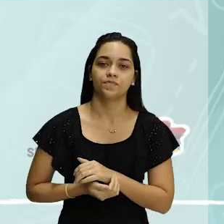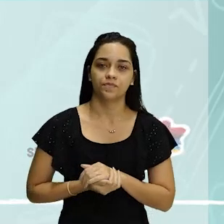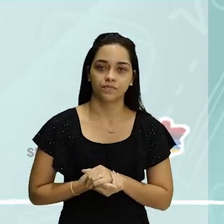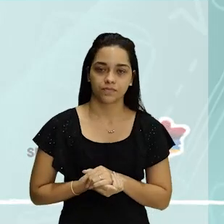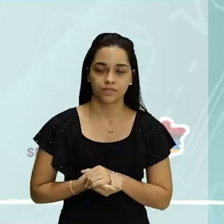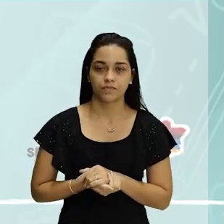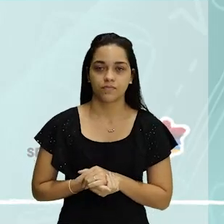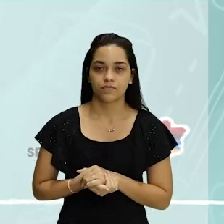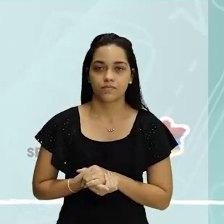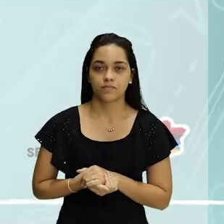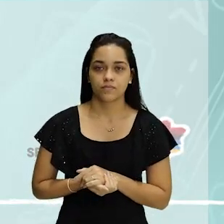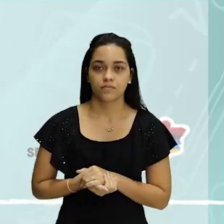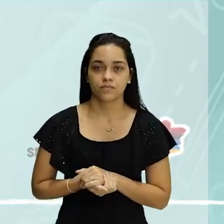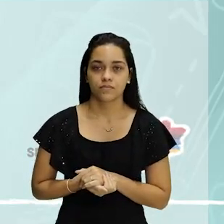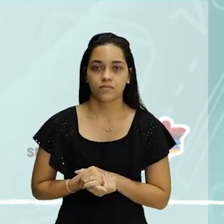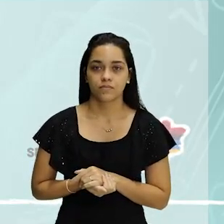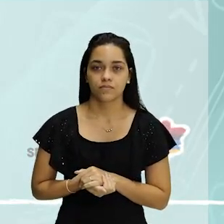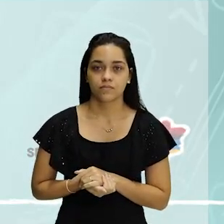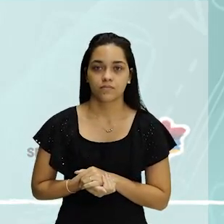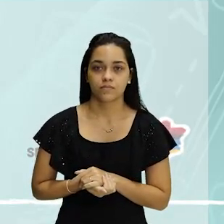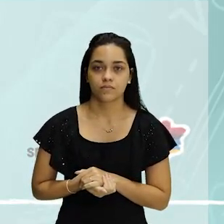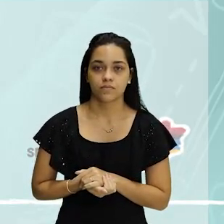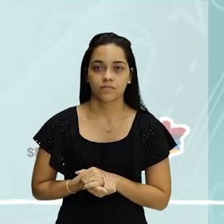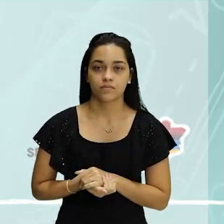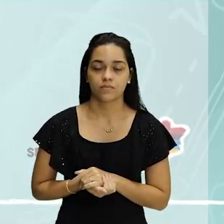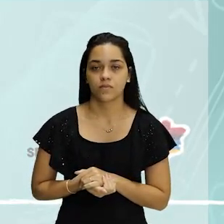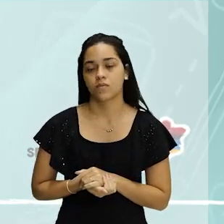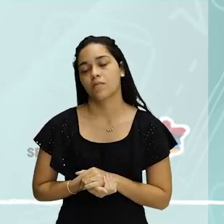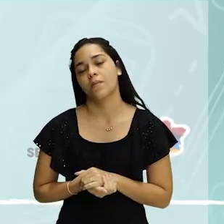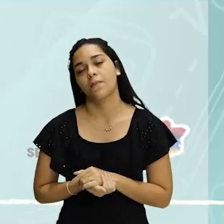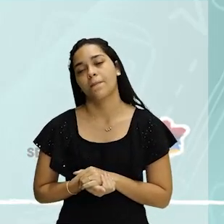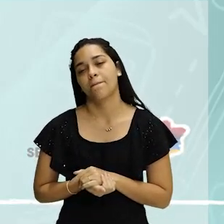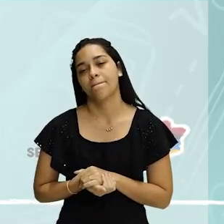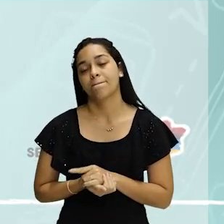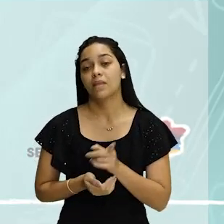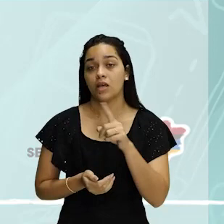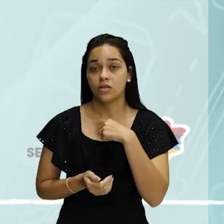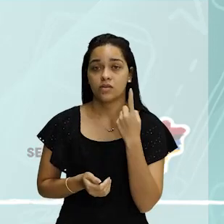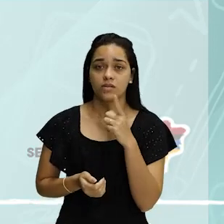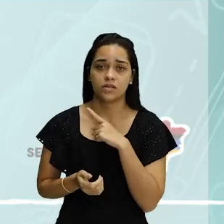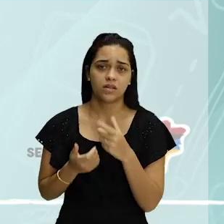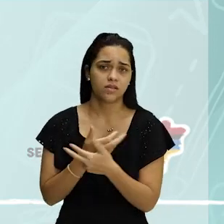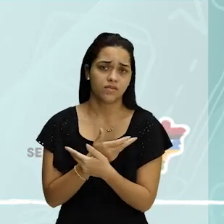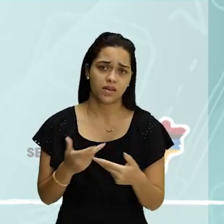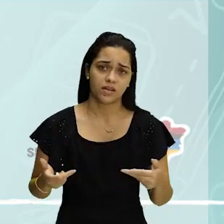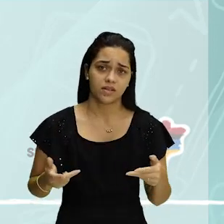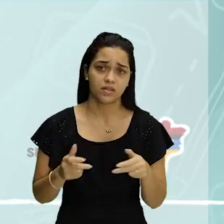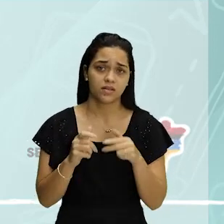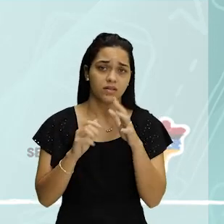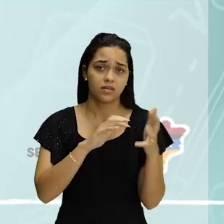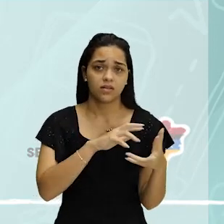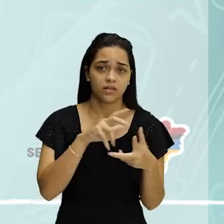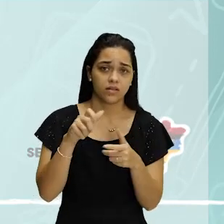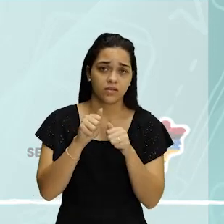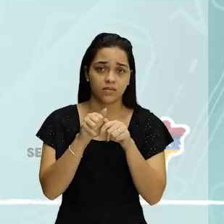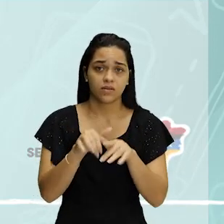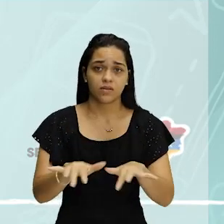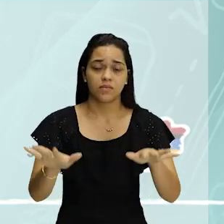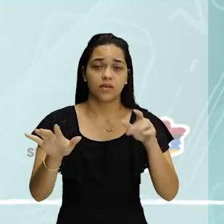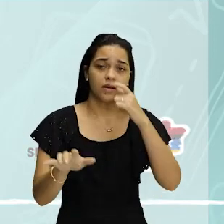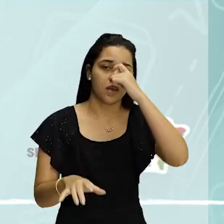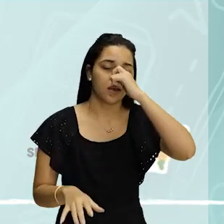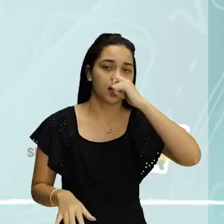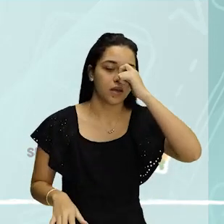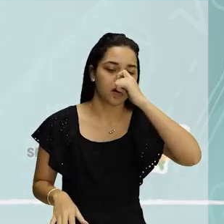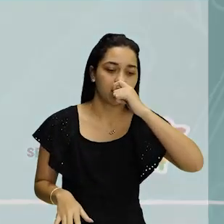uma epidemia se estende a níveis mundiais ou a níveis globais. Nós temos várias pandemias, né, pessoal? Tem no caso da gripe